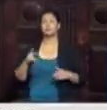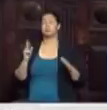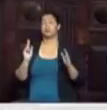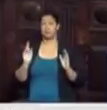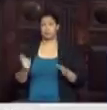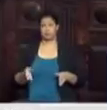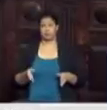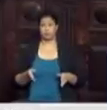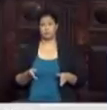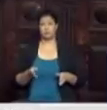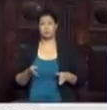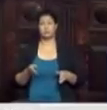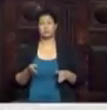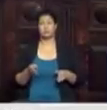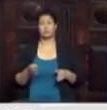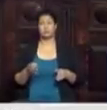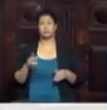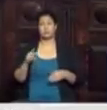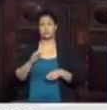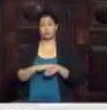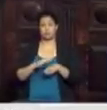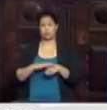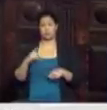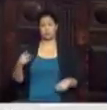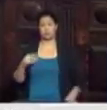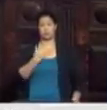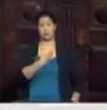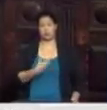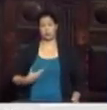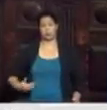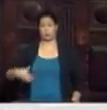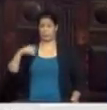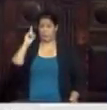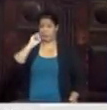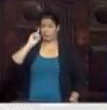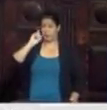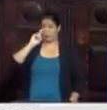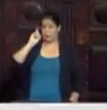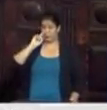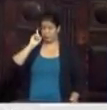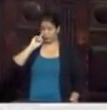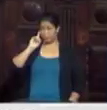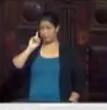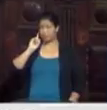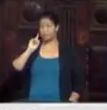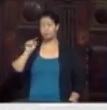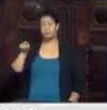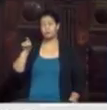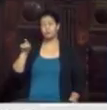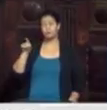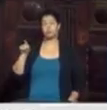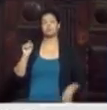patrocinado pelo governo dos Estados Unidos da América do Norte,